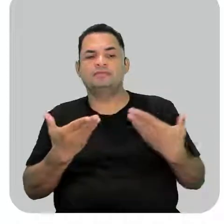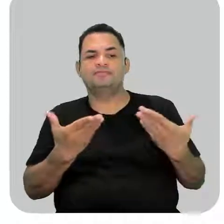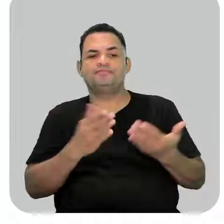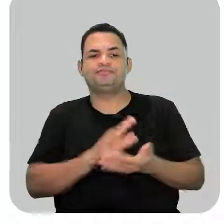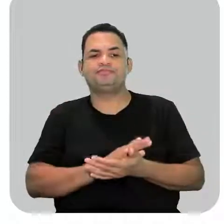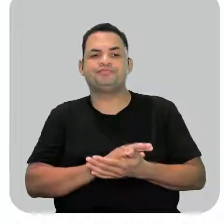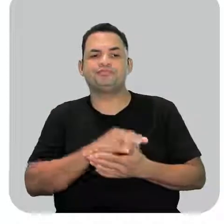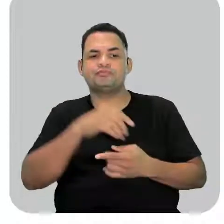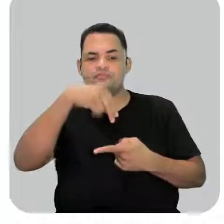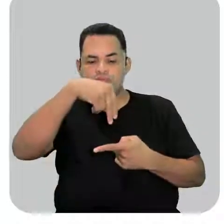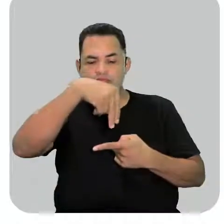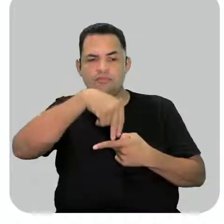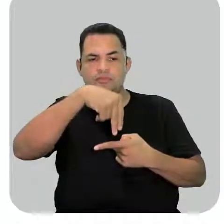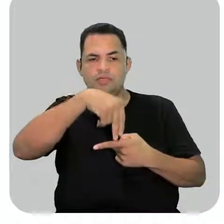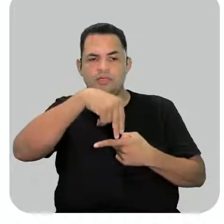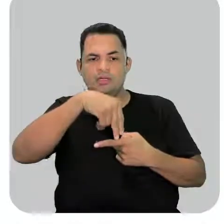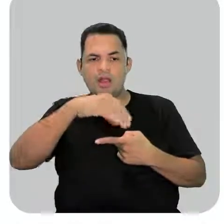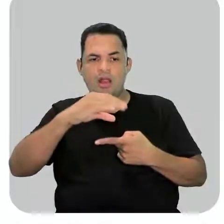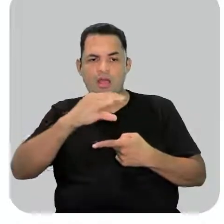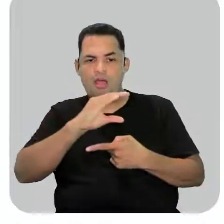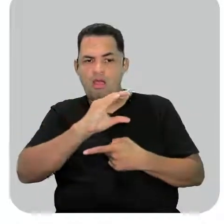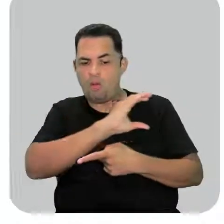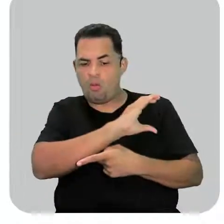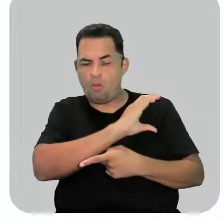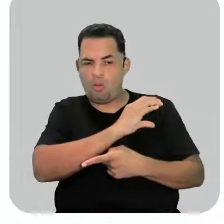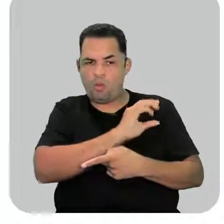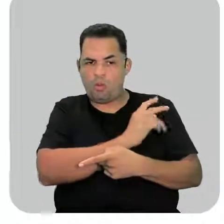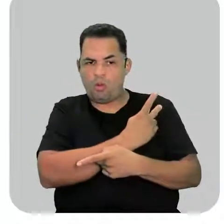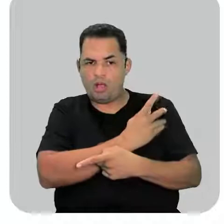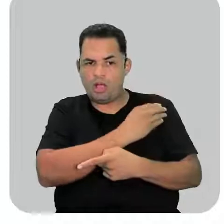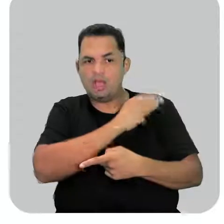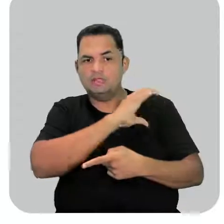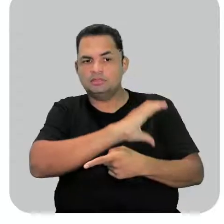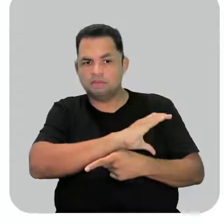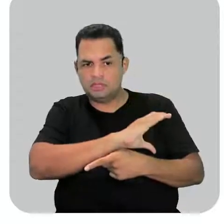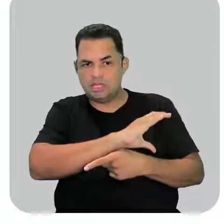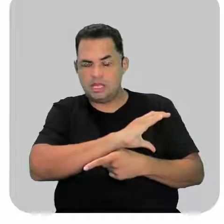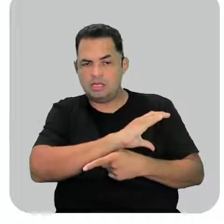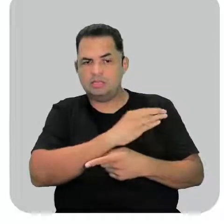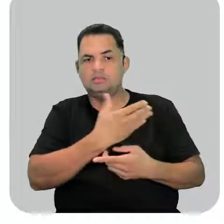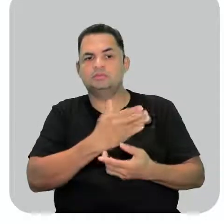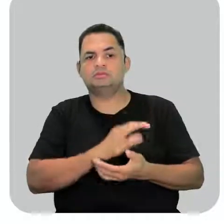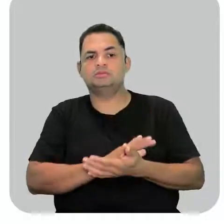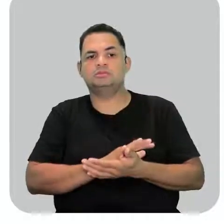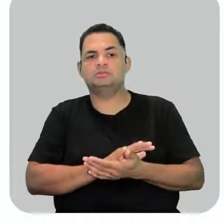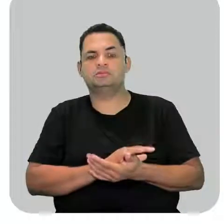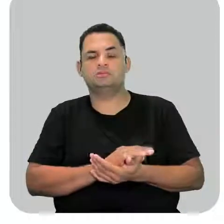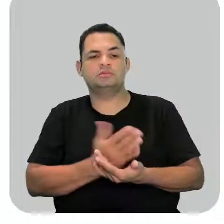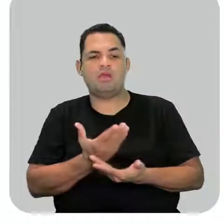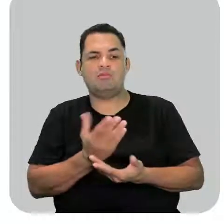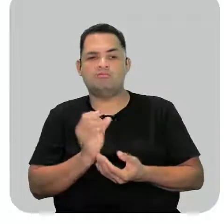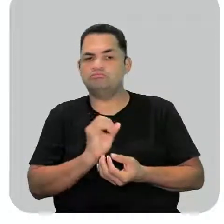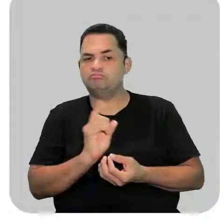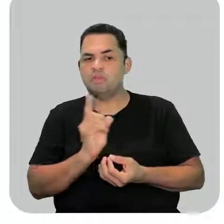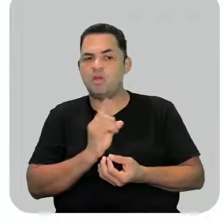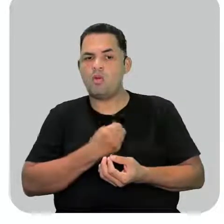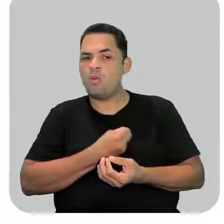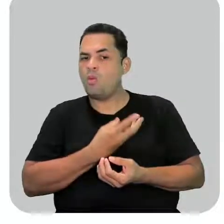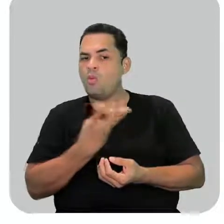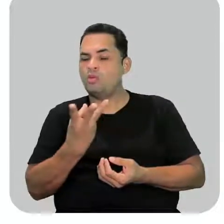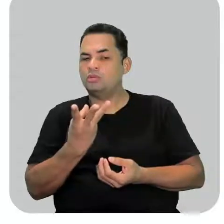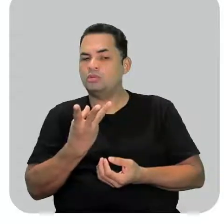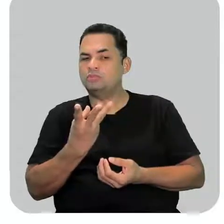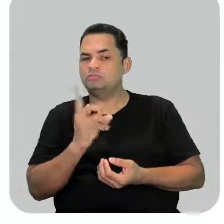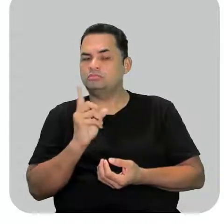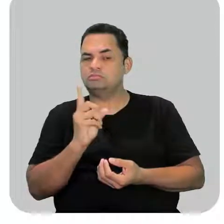está entre ele e os demais grupos que estão por se ligar no nitrogênio, ele não entra nessa contagem.